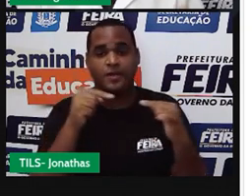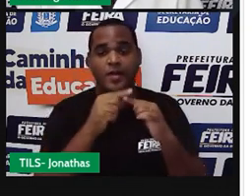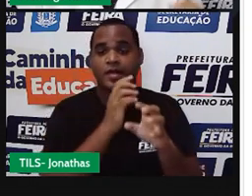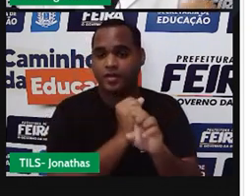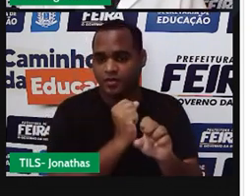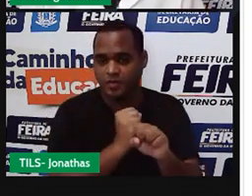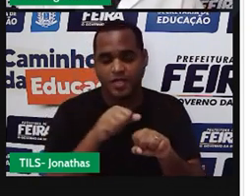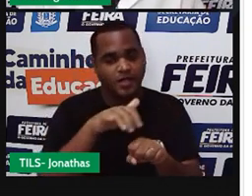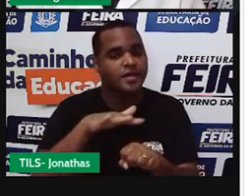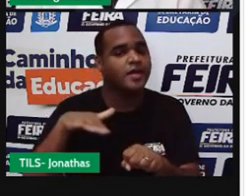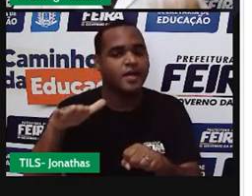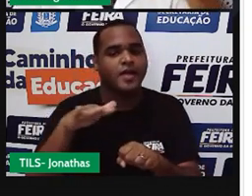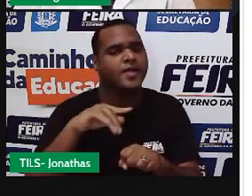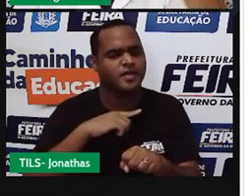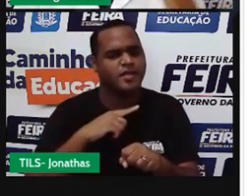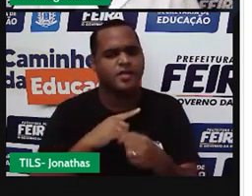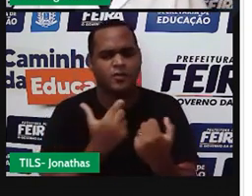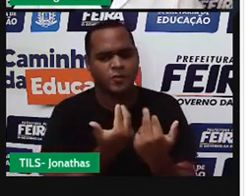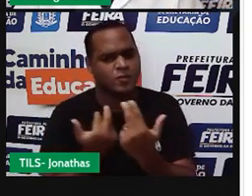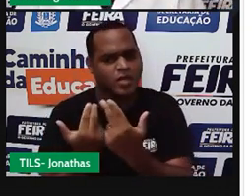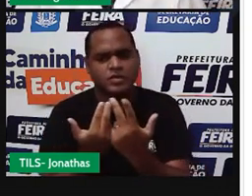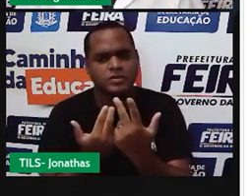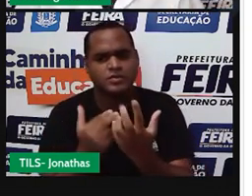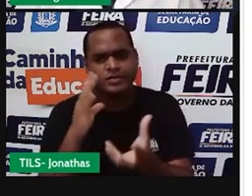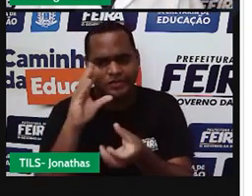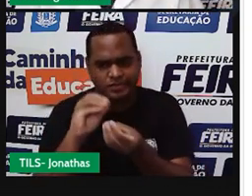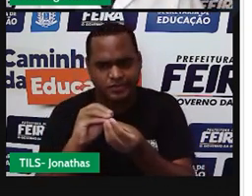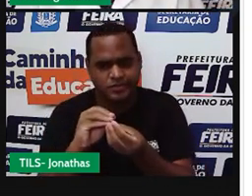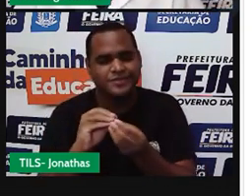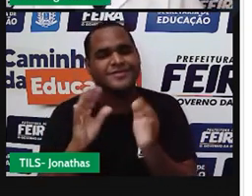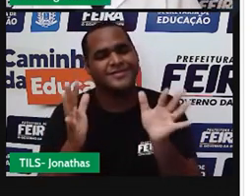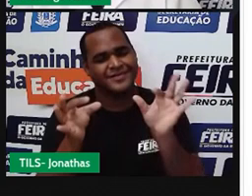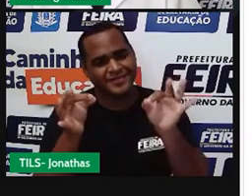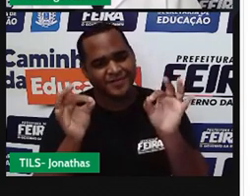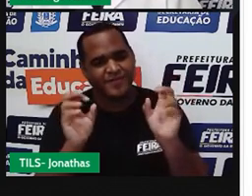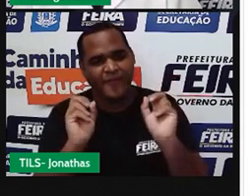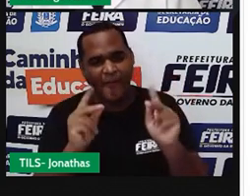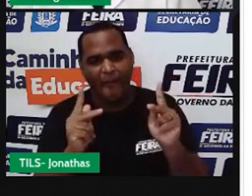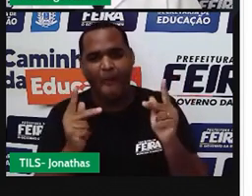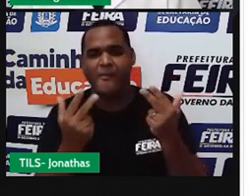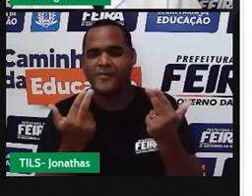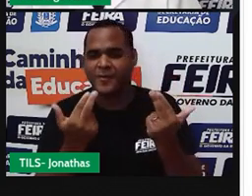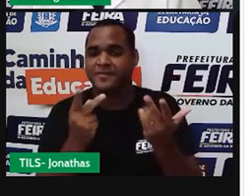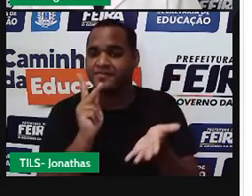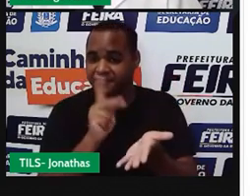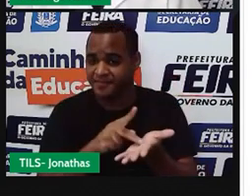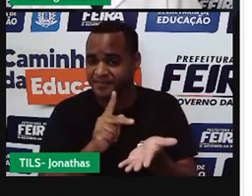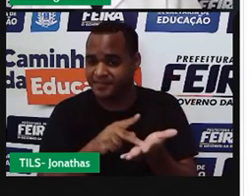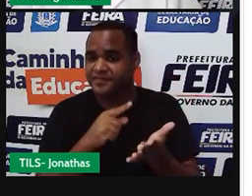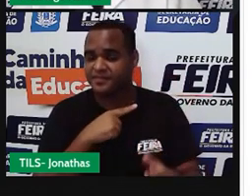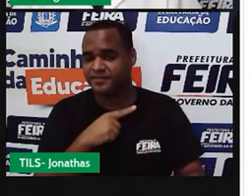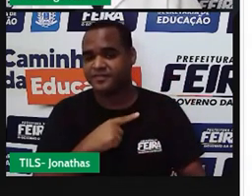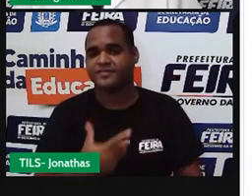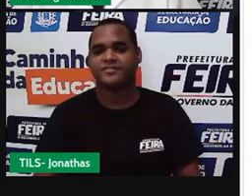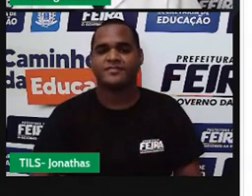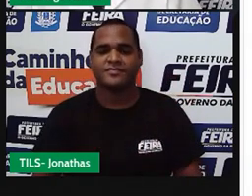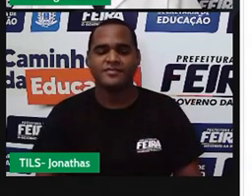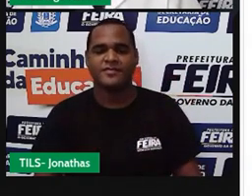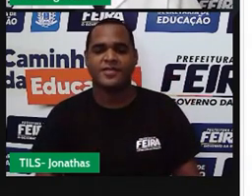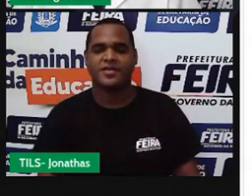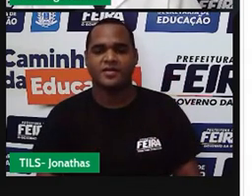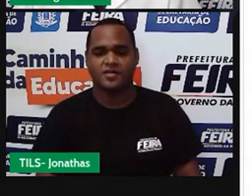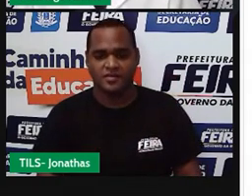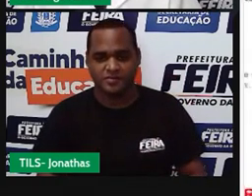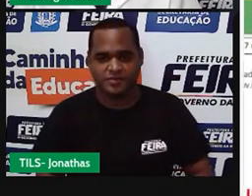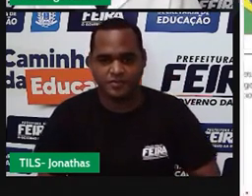é a mesma de um retângulo Exatamente isso tá Exatamente isso certo